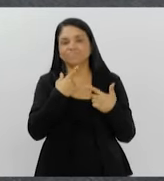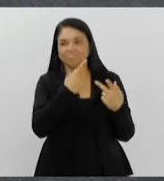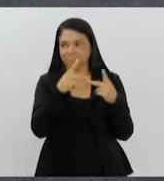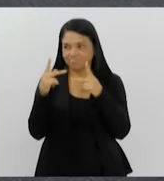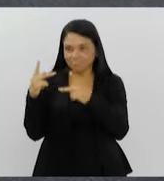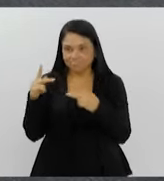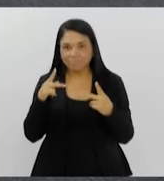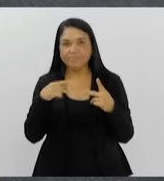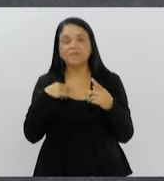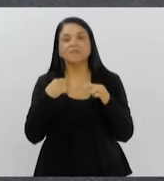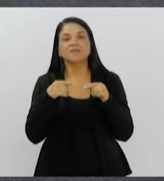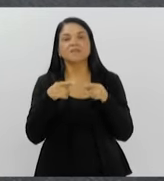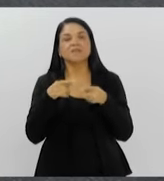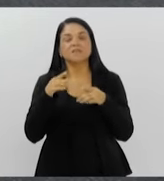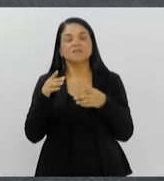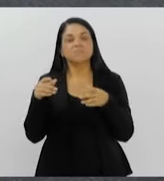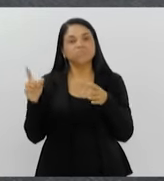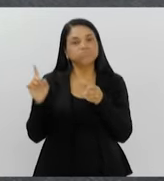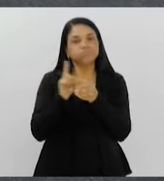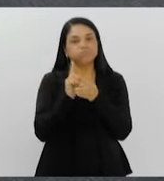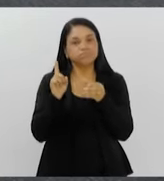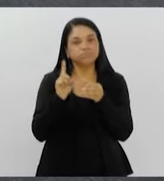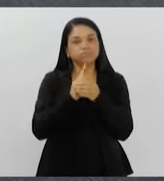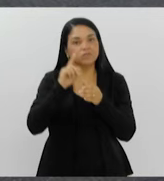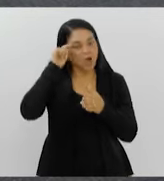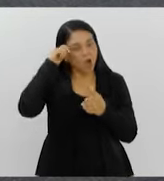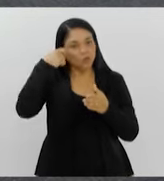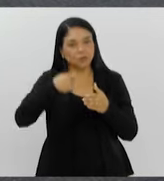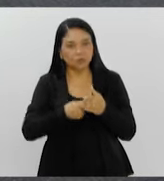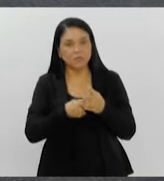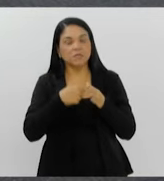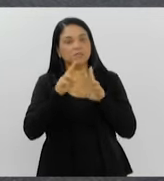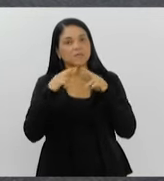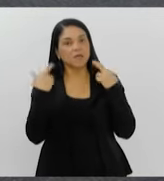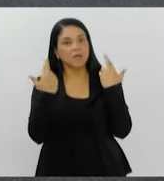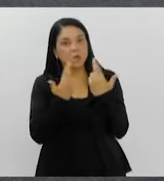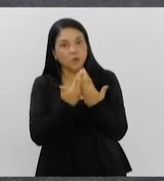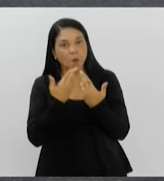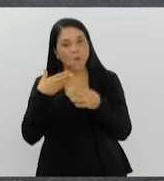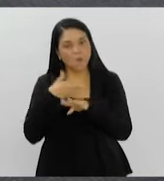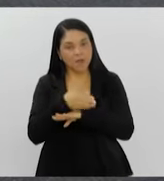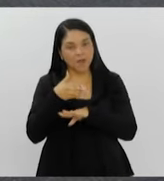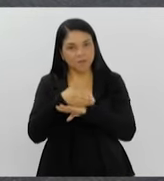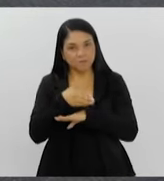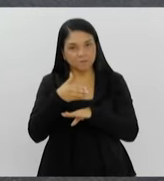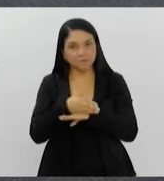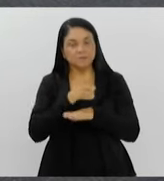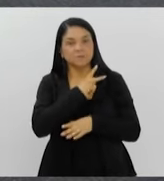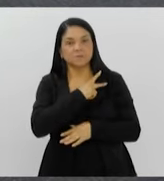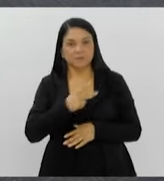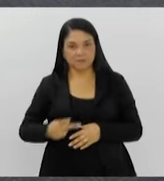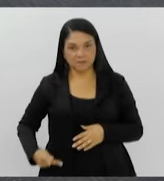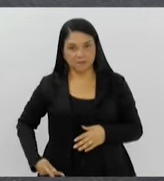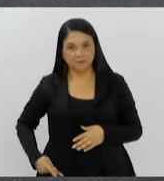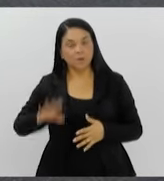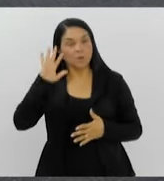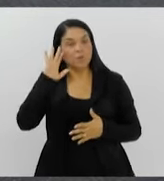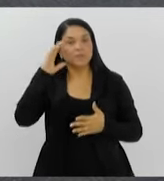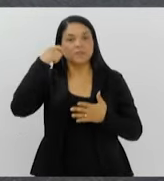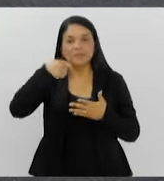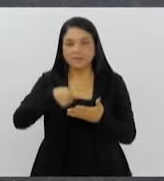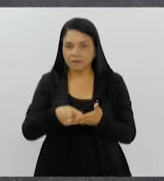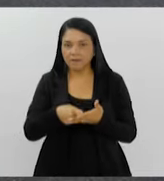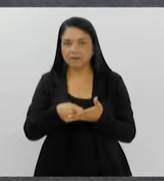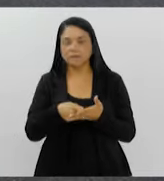aqueles que participavam da reunião que aconteceu na presidência quando nós decidimos